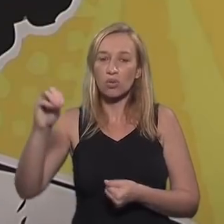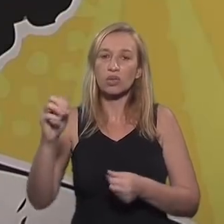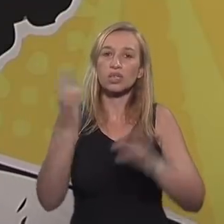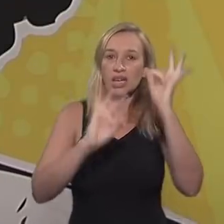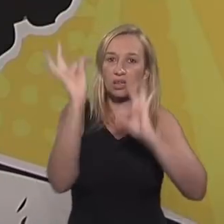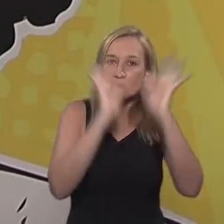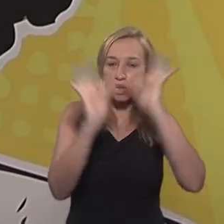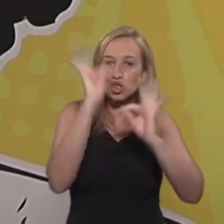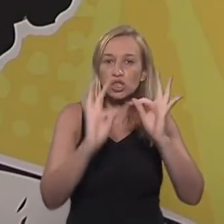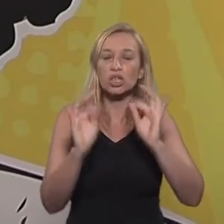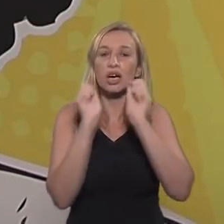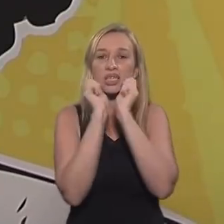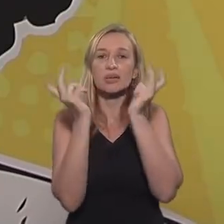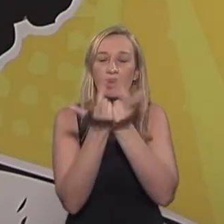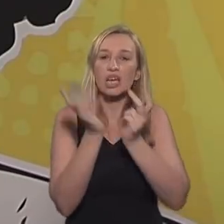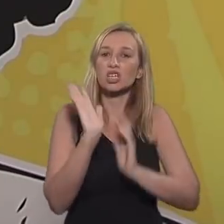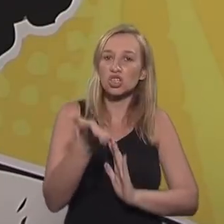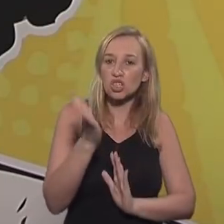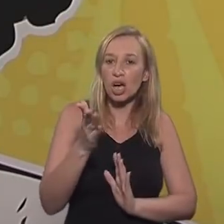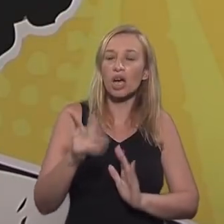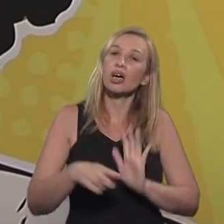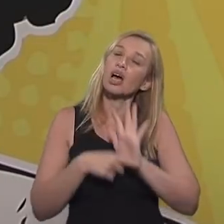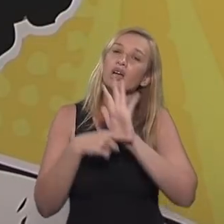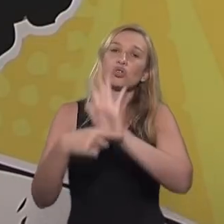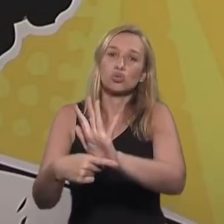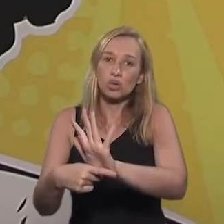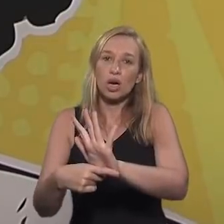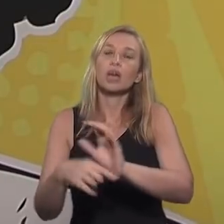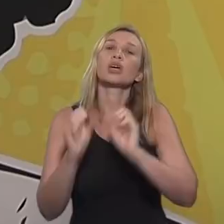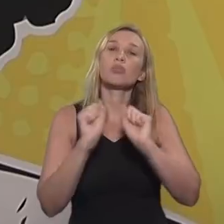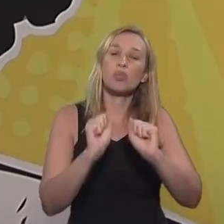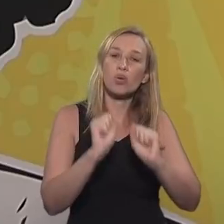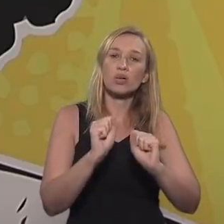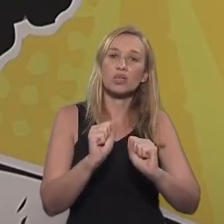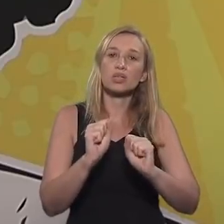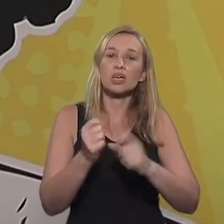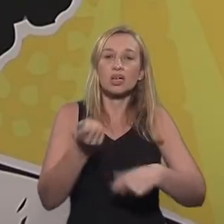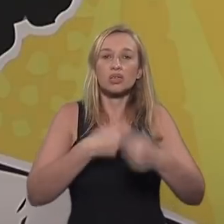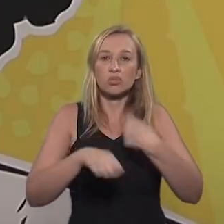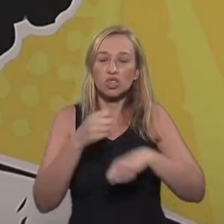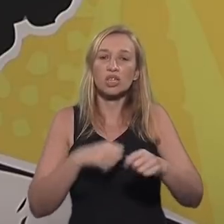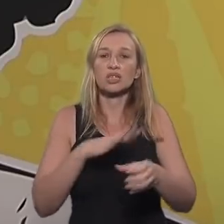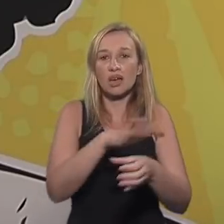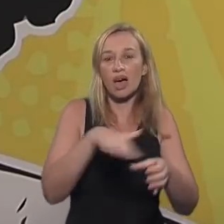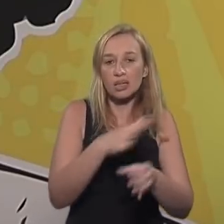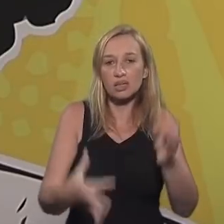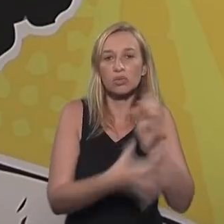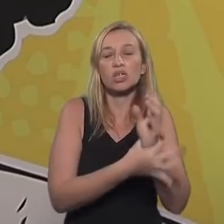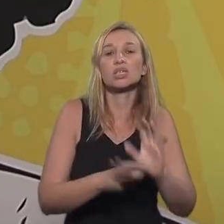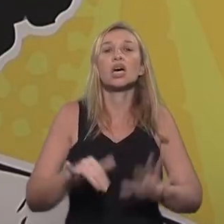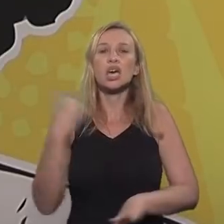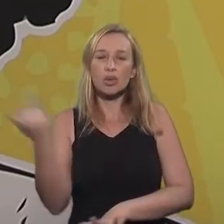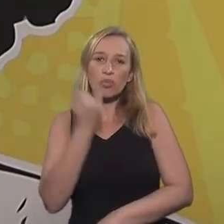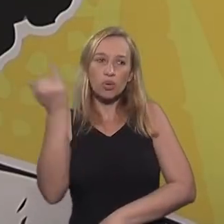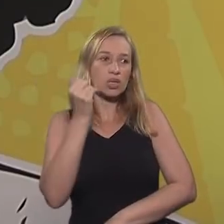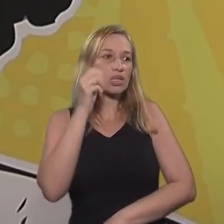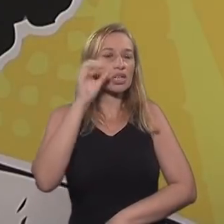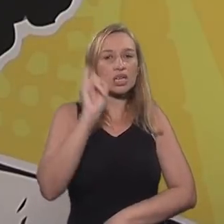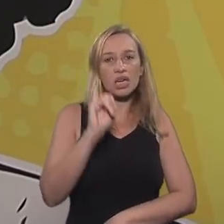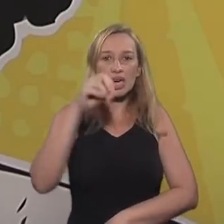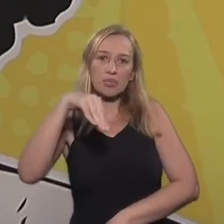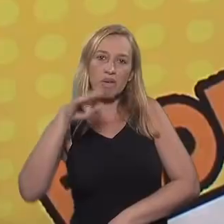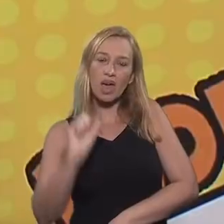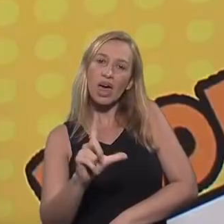mas com tecnologia nacional, bem mais em conta. Então a Assembleia já deixou à disposição para que a gente possa também fazer esses investimentos para a área de